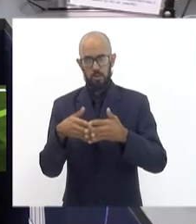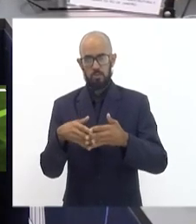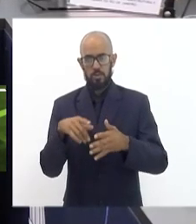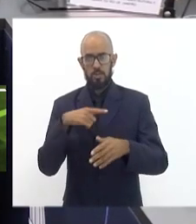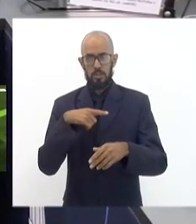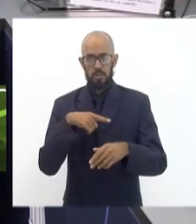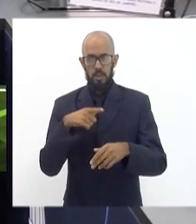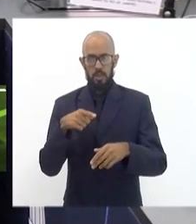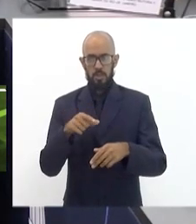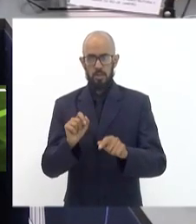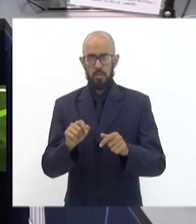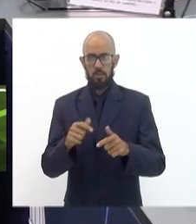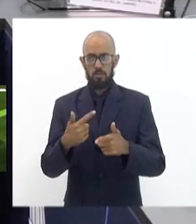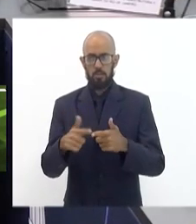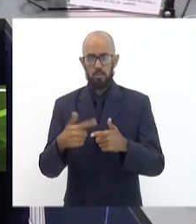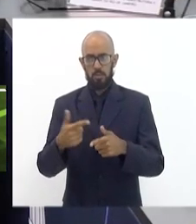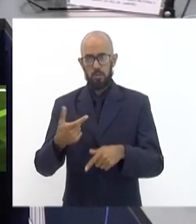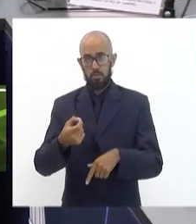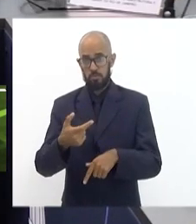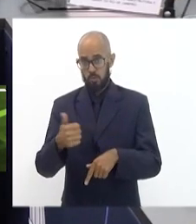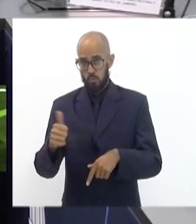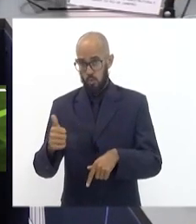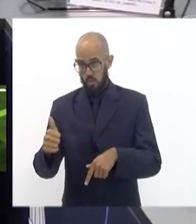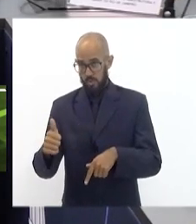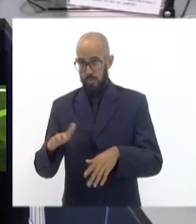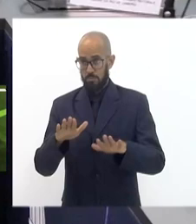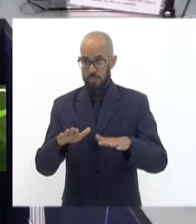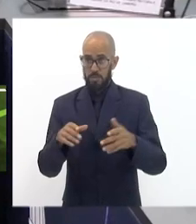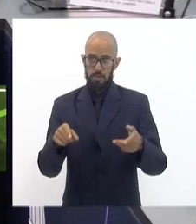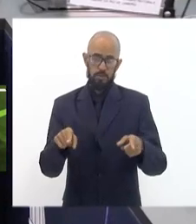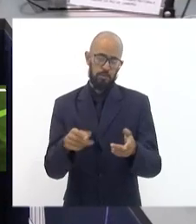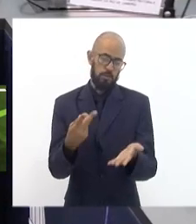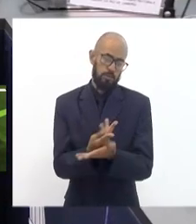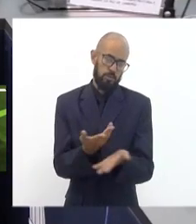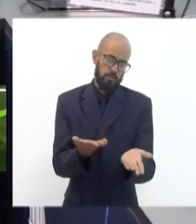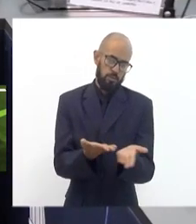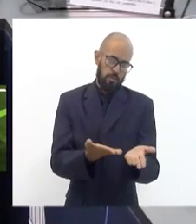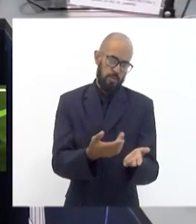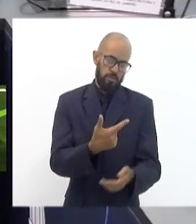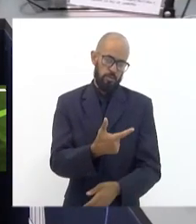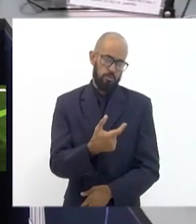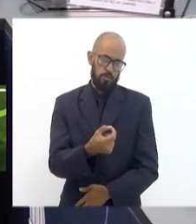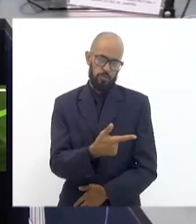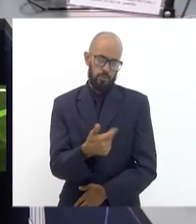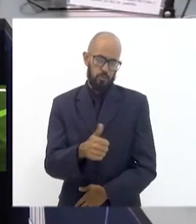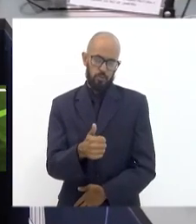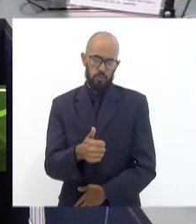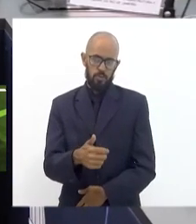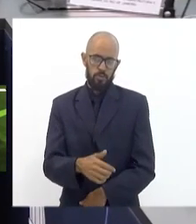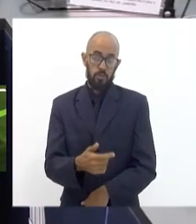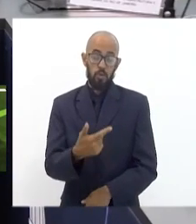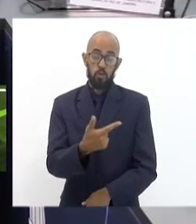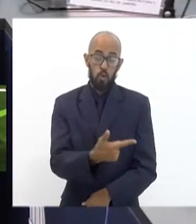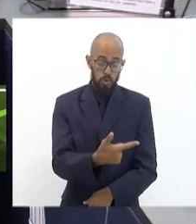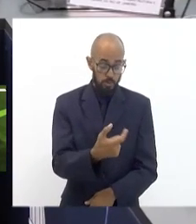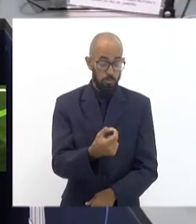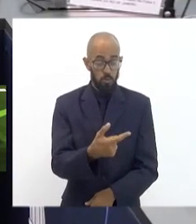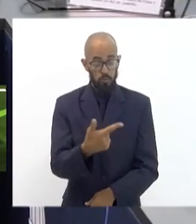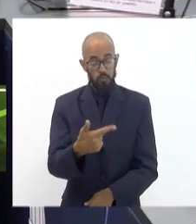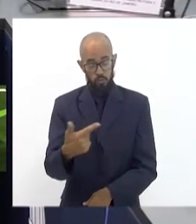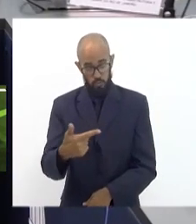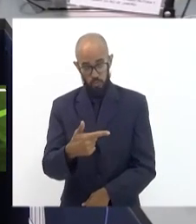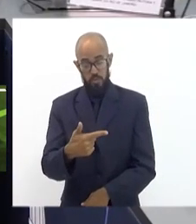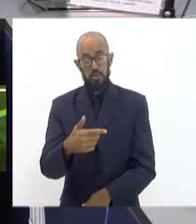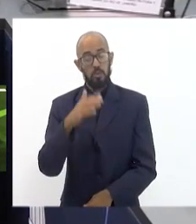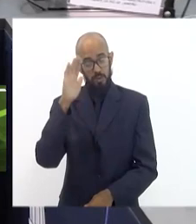São delas águas parte é 2011 Vale do Cuiabá não não sei mas ler 22 é assim é o centro aí